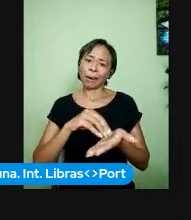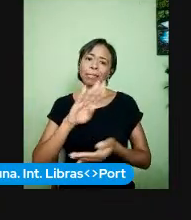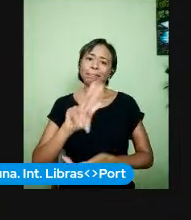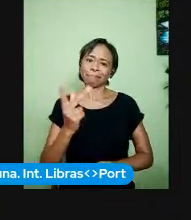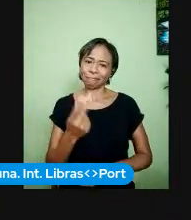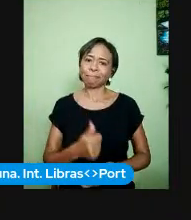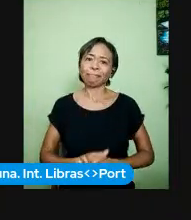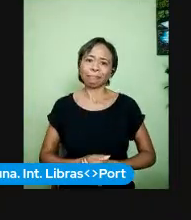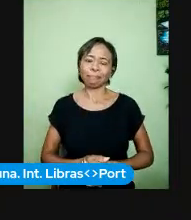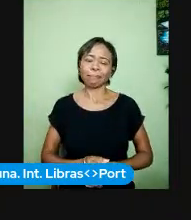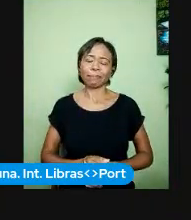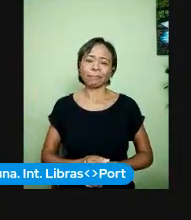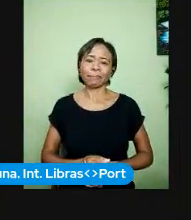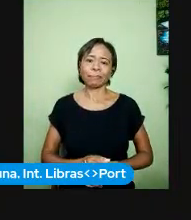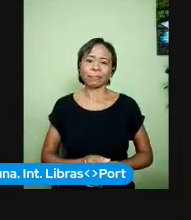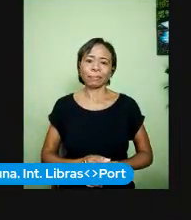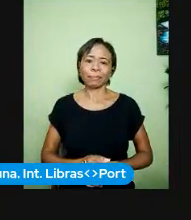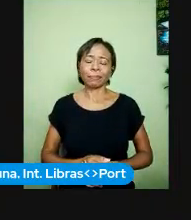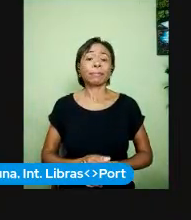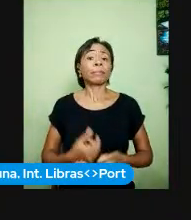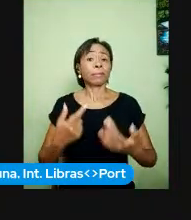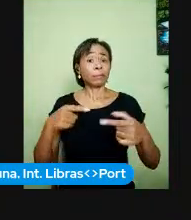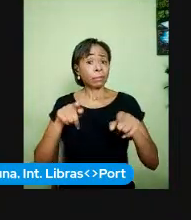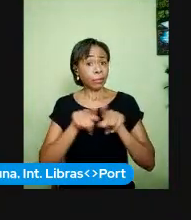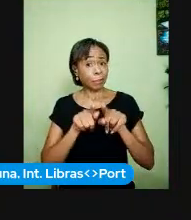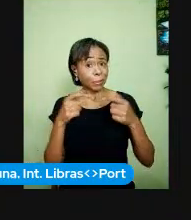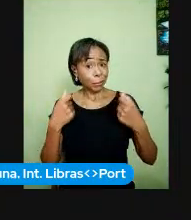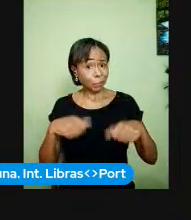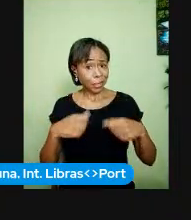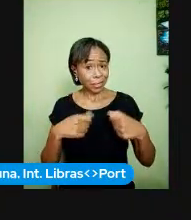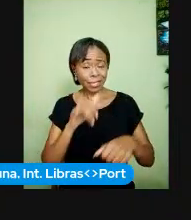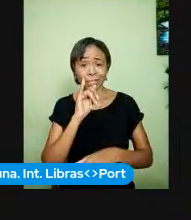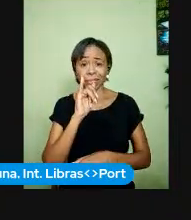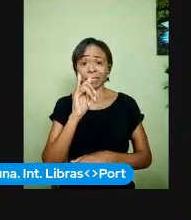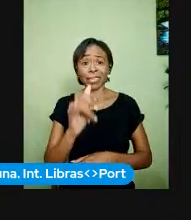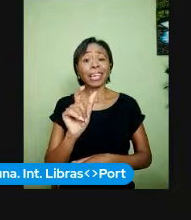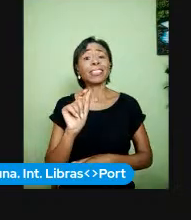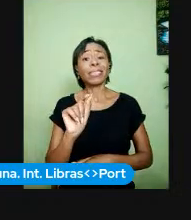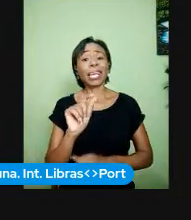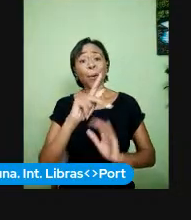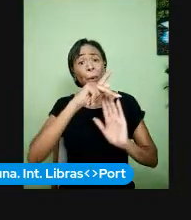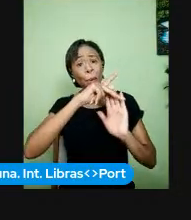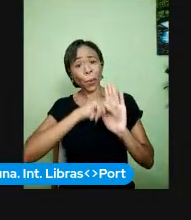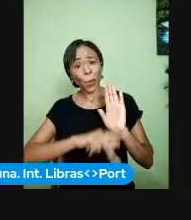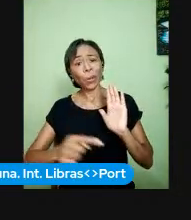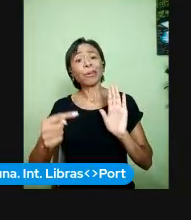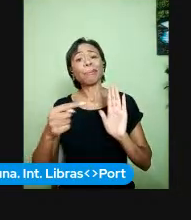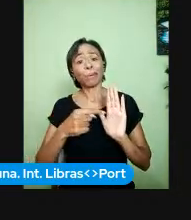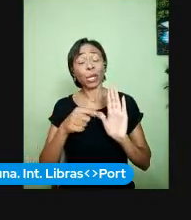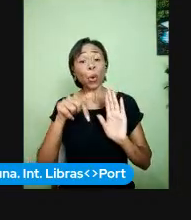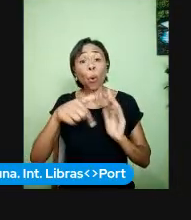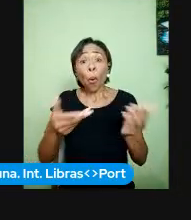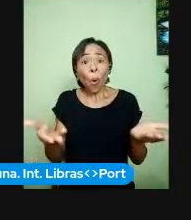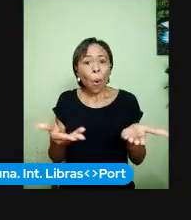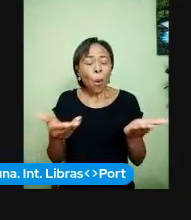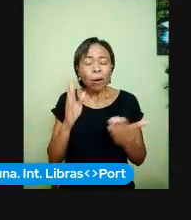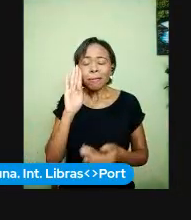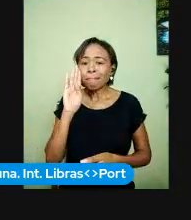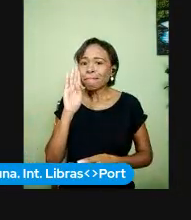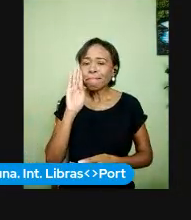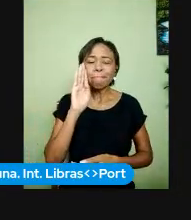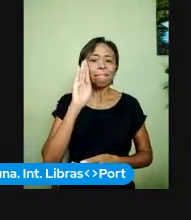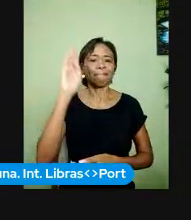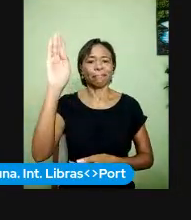alongar, mas eu não podia deixar de dizer num projeto que hoje é o carro-chefe